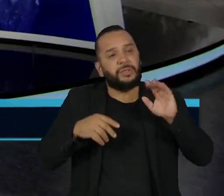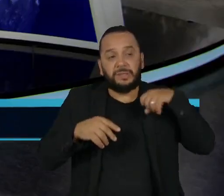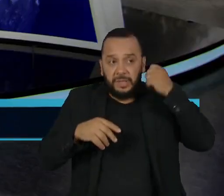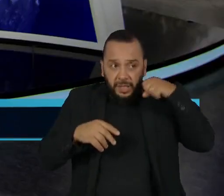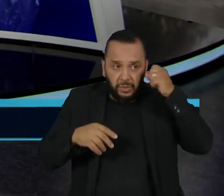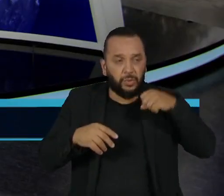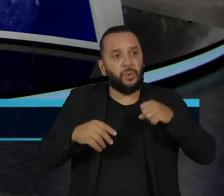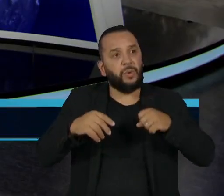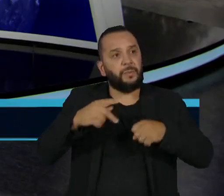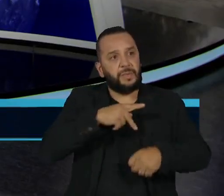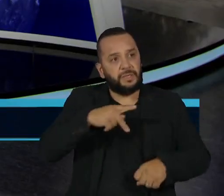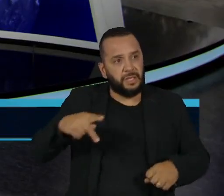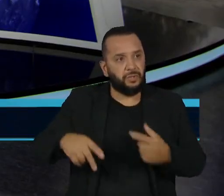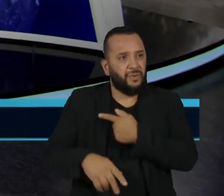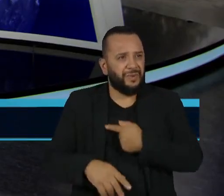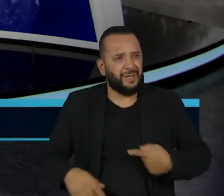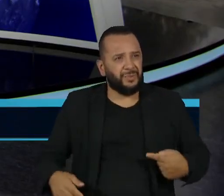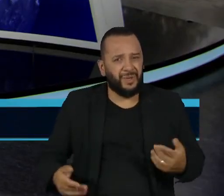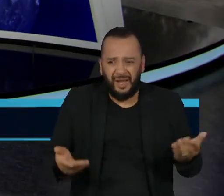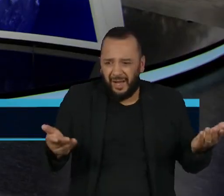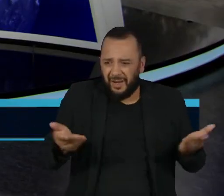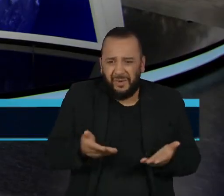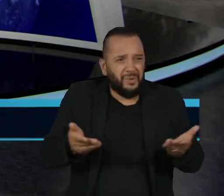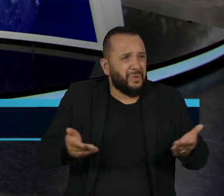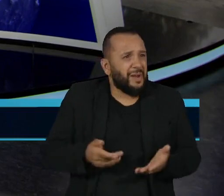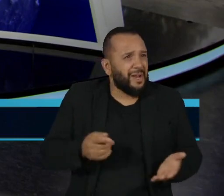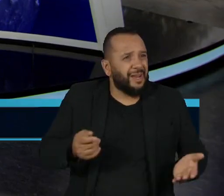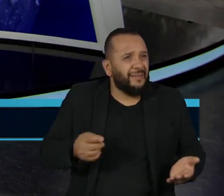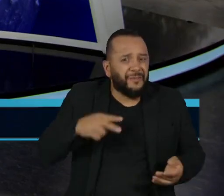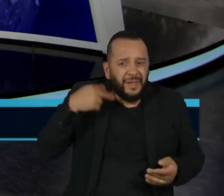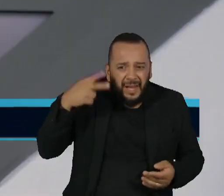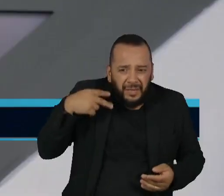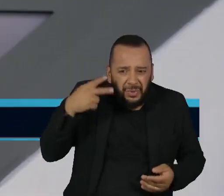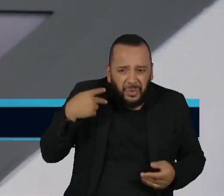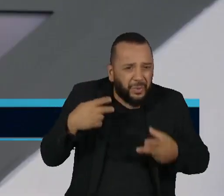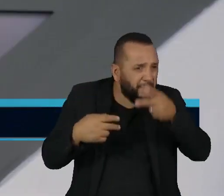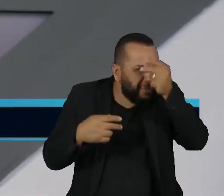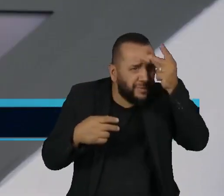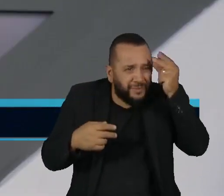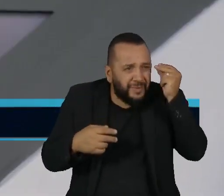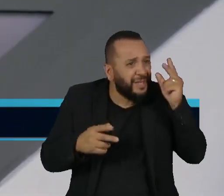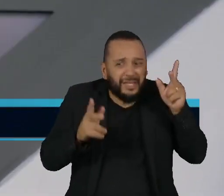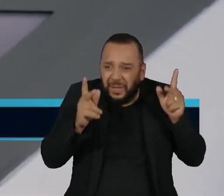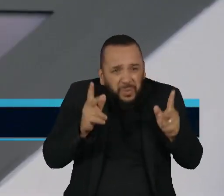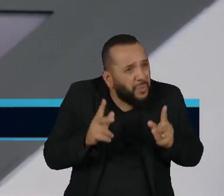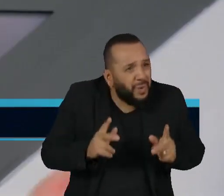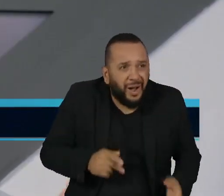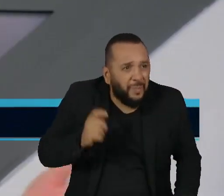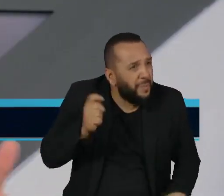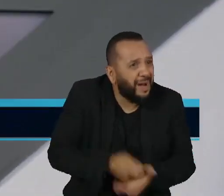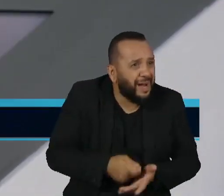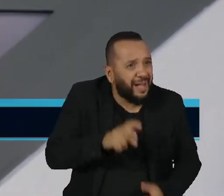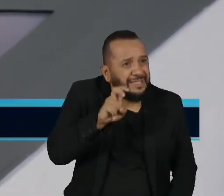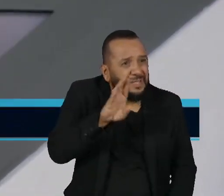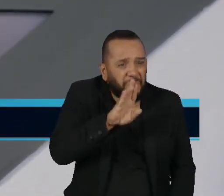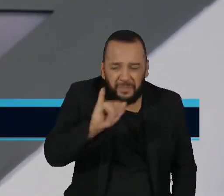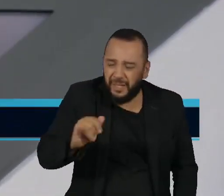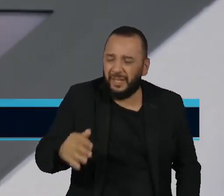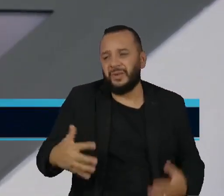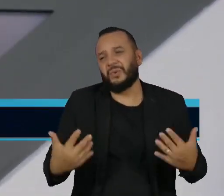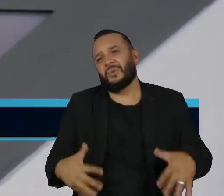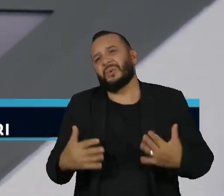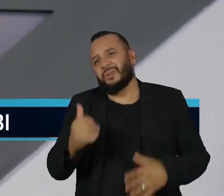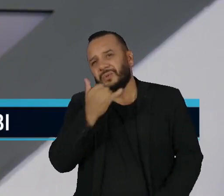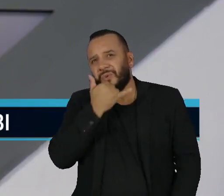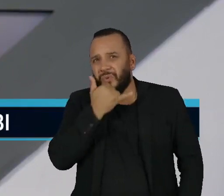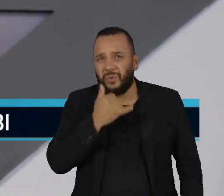5 bilhões, Marcelo. É. Não é possível isso, não pode passar despercebido. E ainda, não, falando a reportagem, não, vamos